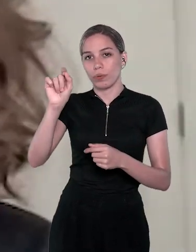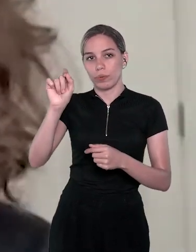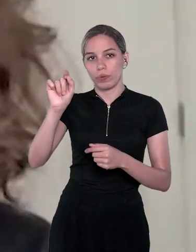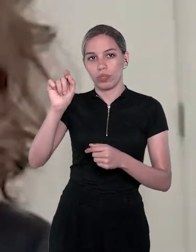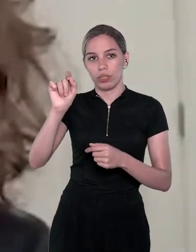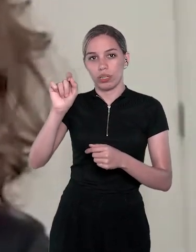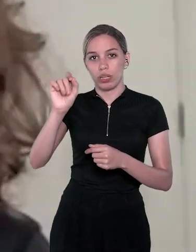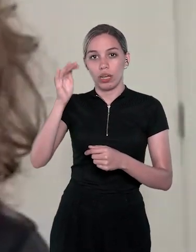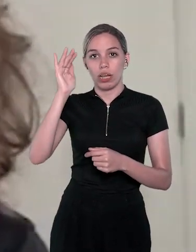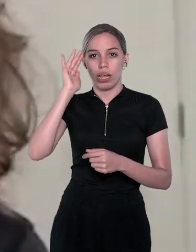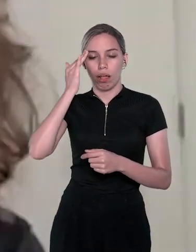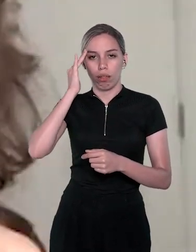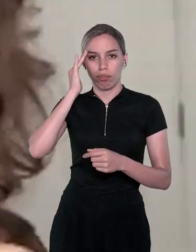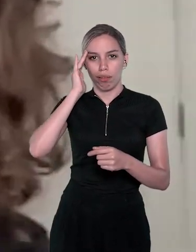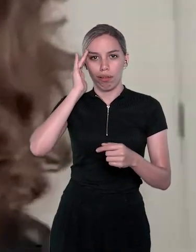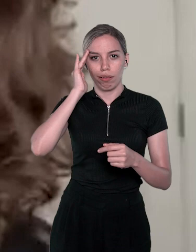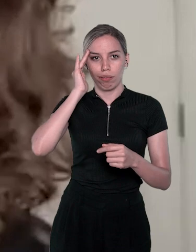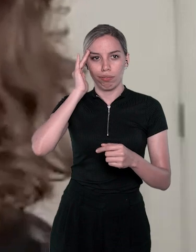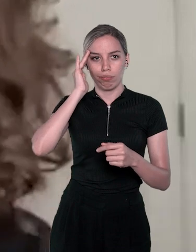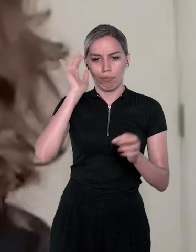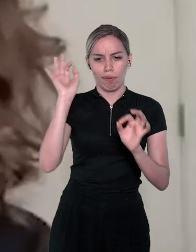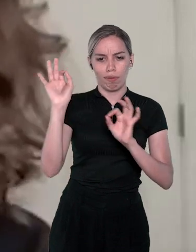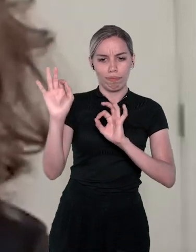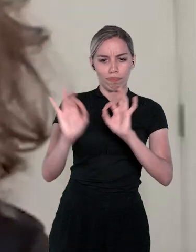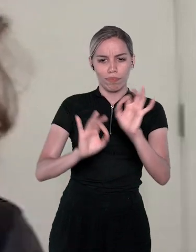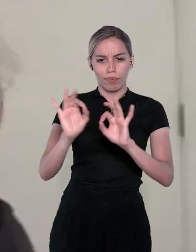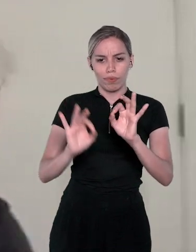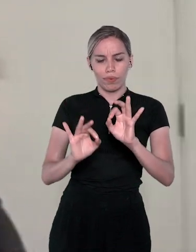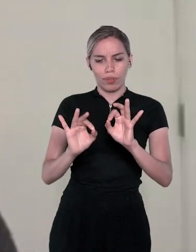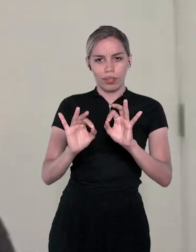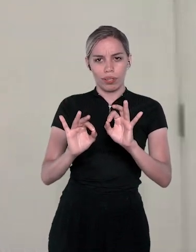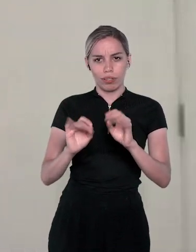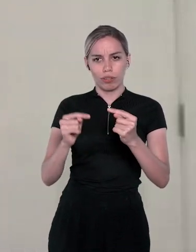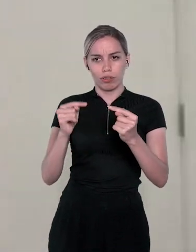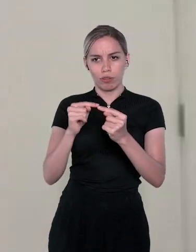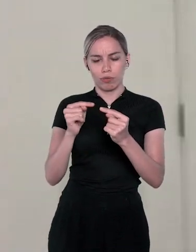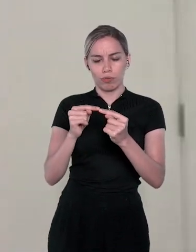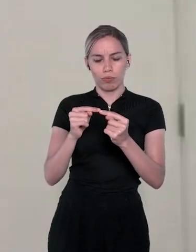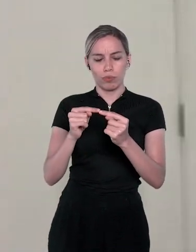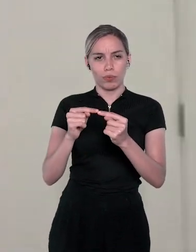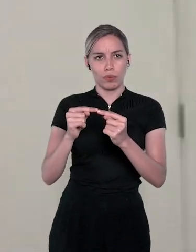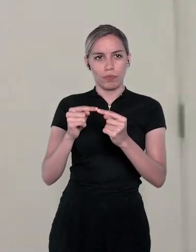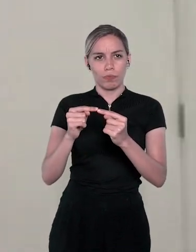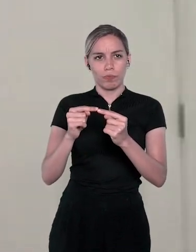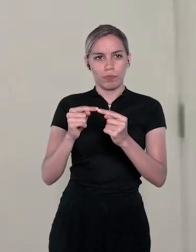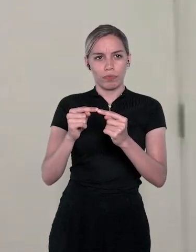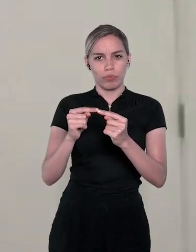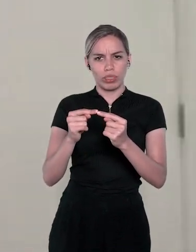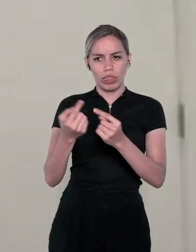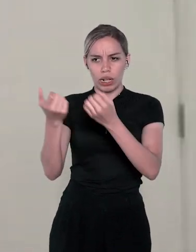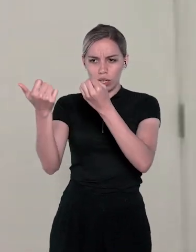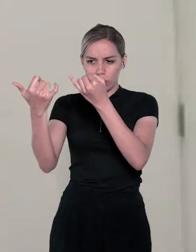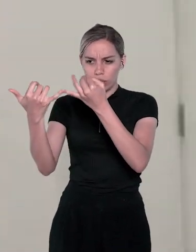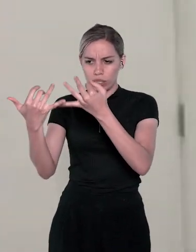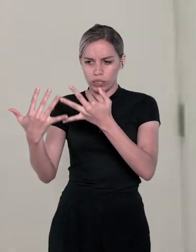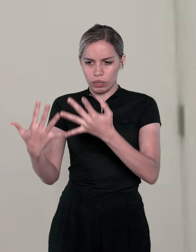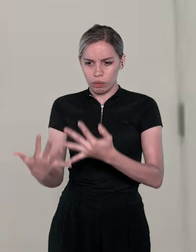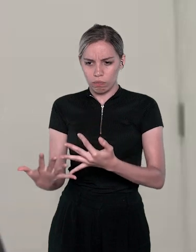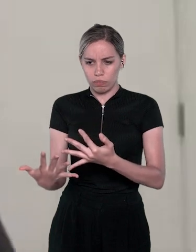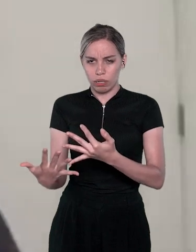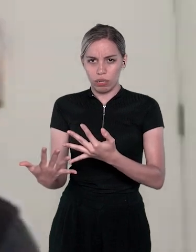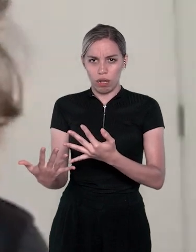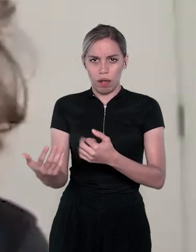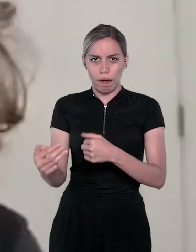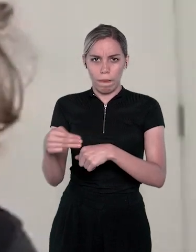eu diria que é essa própria estrutura de embate polifônico, ela explicita